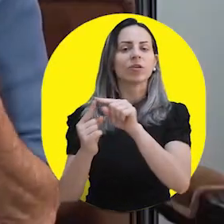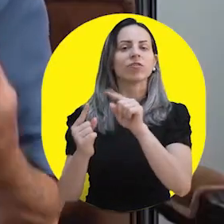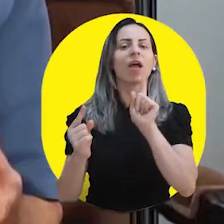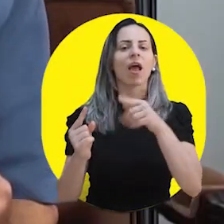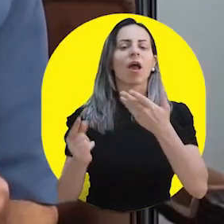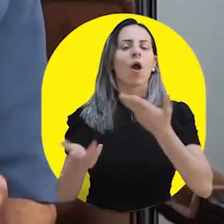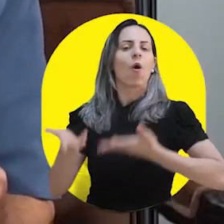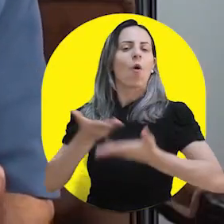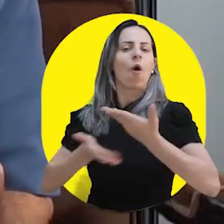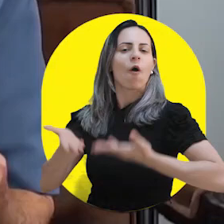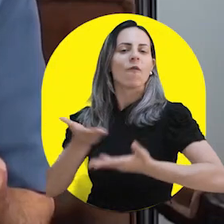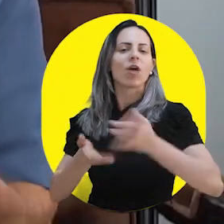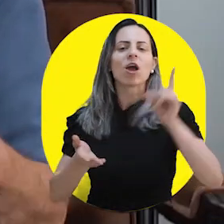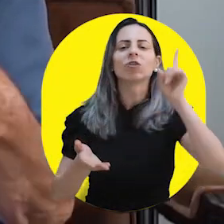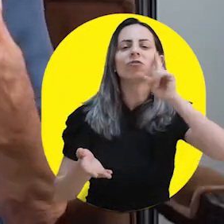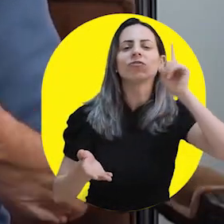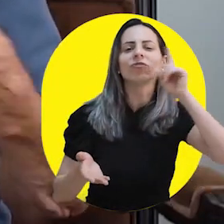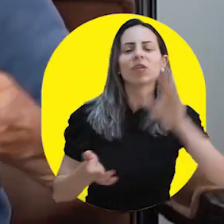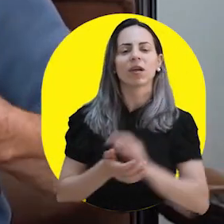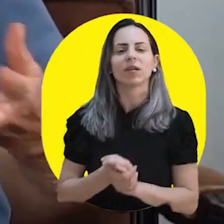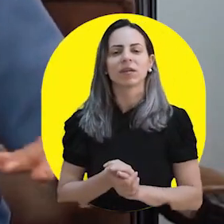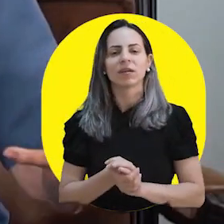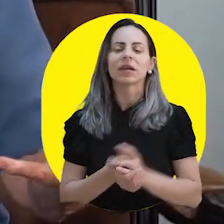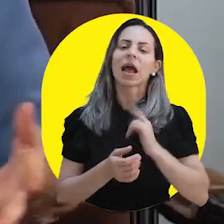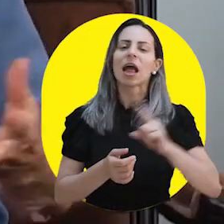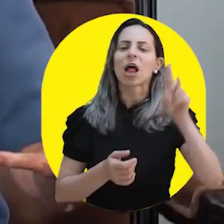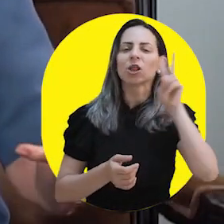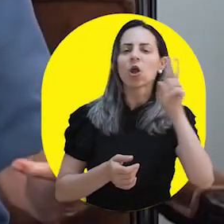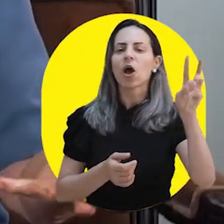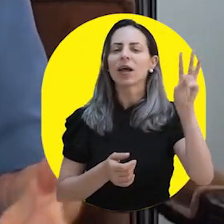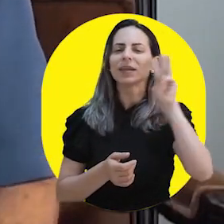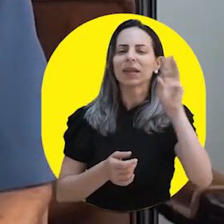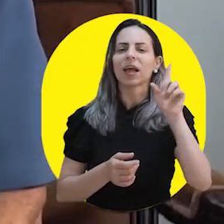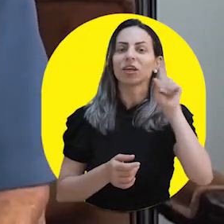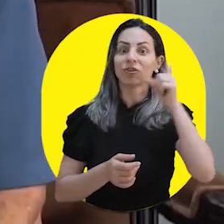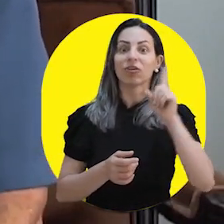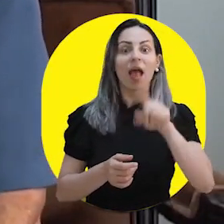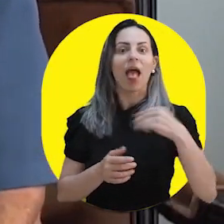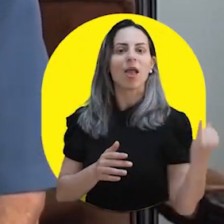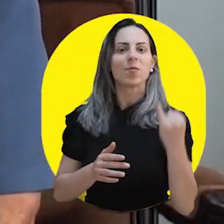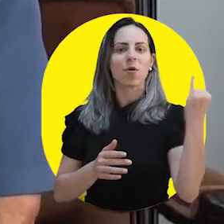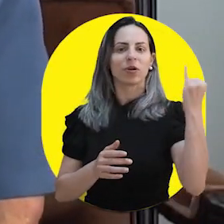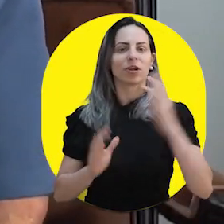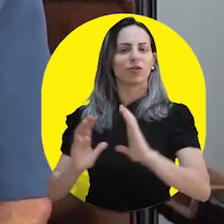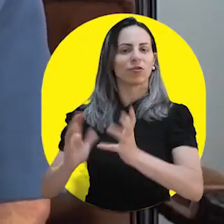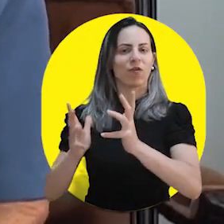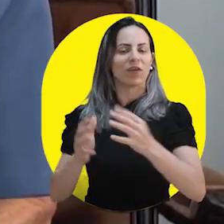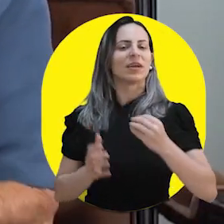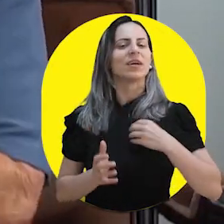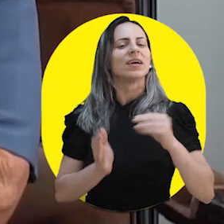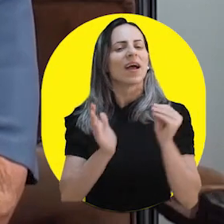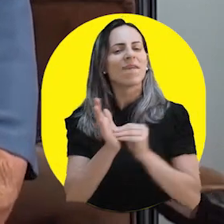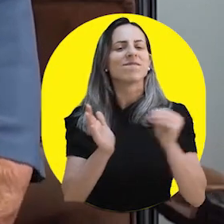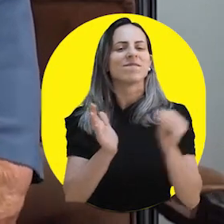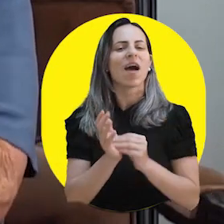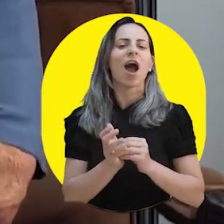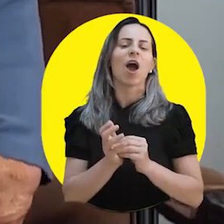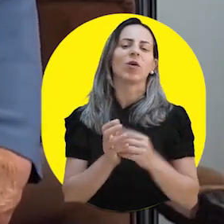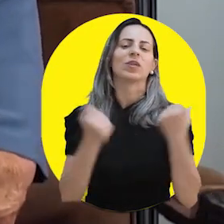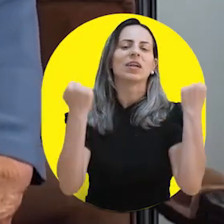O convívio diário, ou a cada dois, três dias, é importante. Então, a gente sente